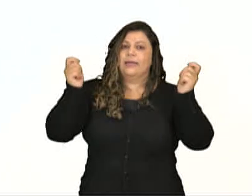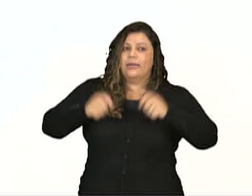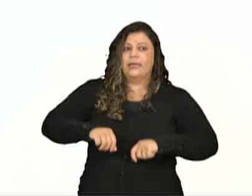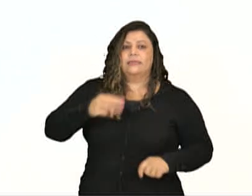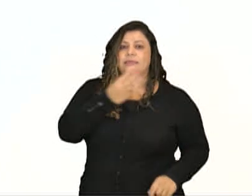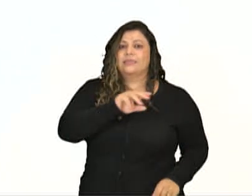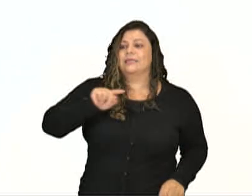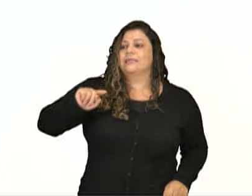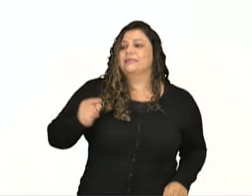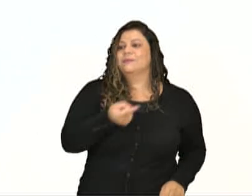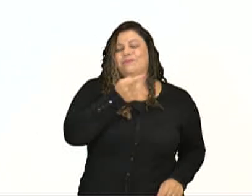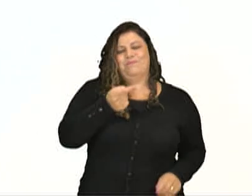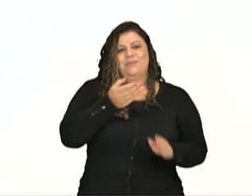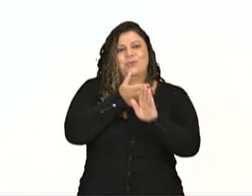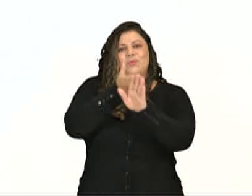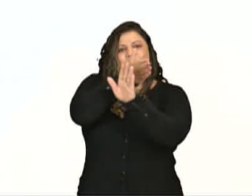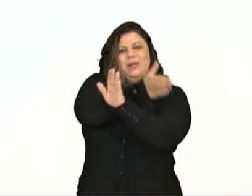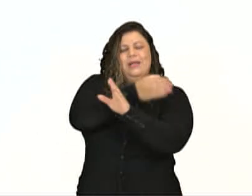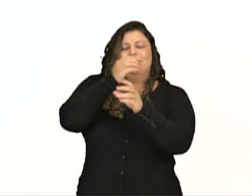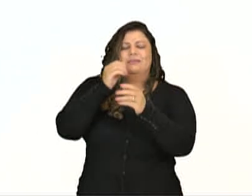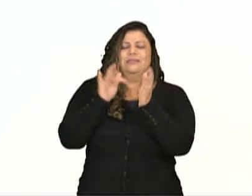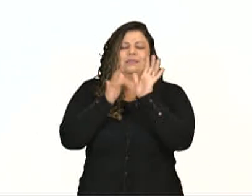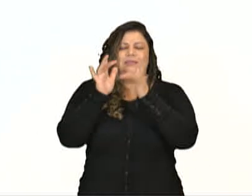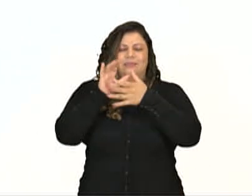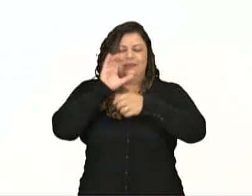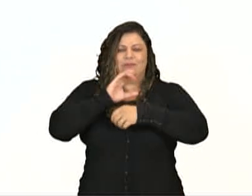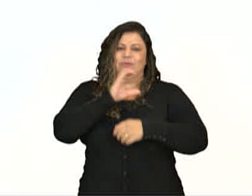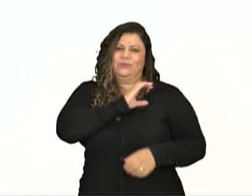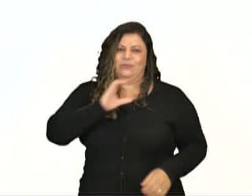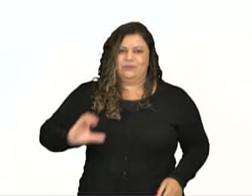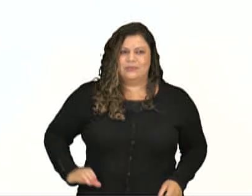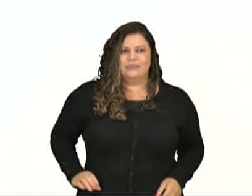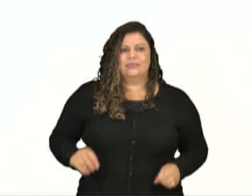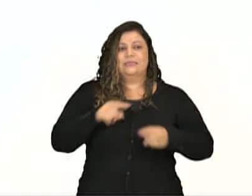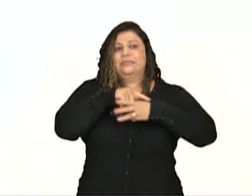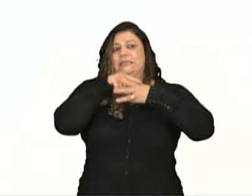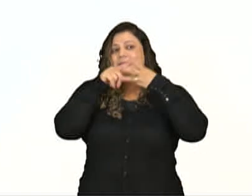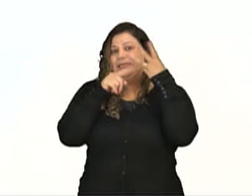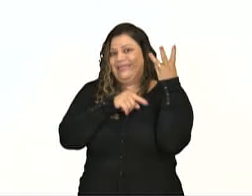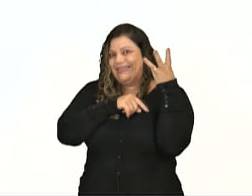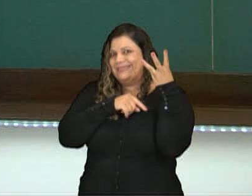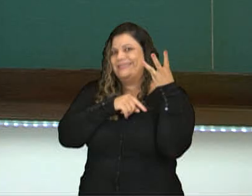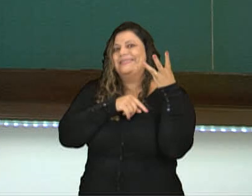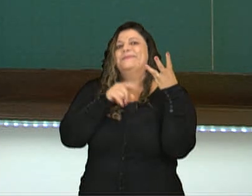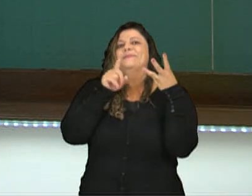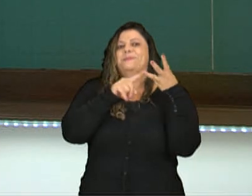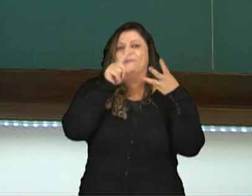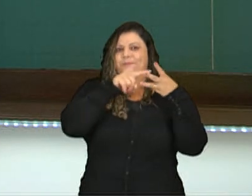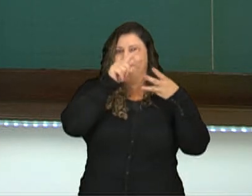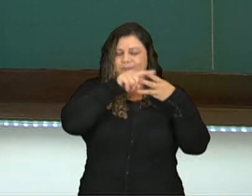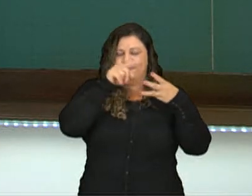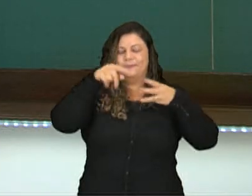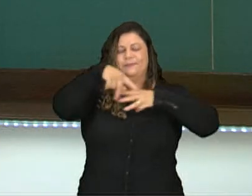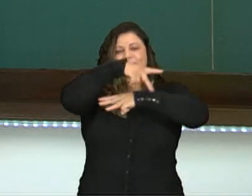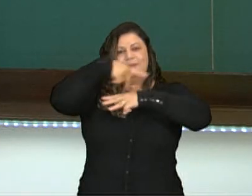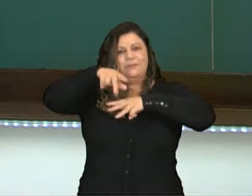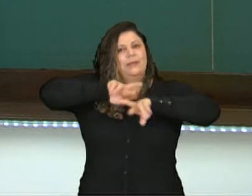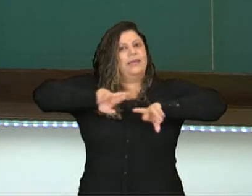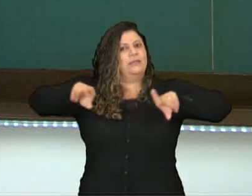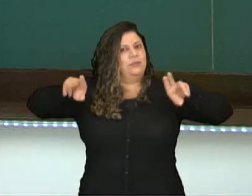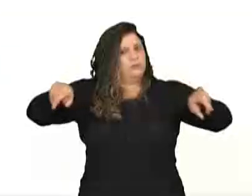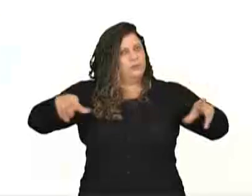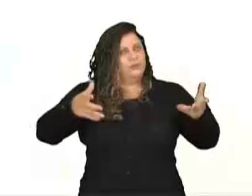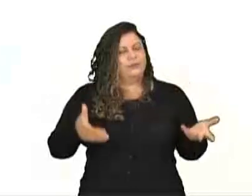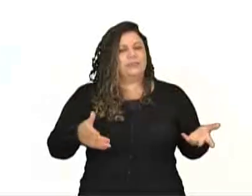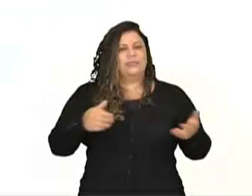3.000 a.C. Uma outra curiosidade dessa daqui, ela está em 3 pedaços, em 3 museus diferentes, em 3 países diferentes. Essa aqui não,